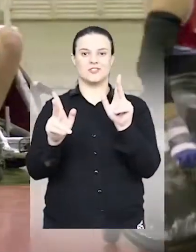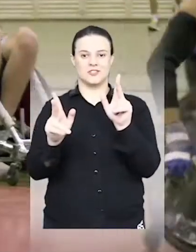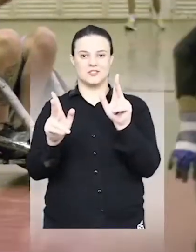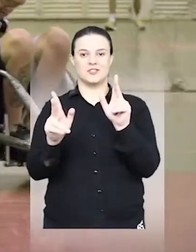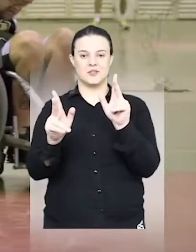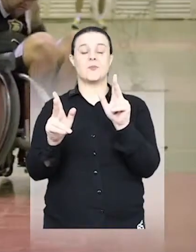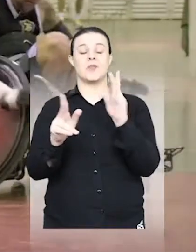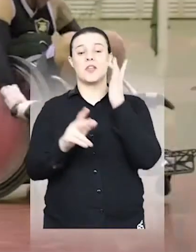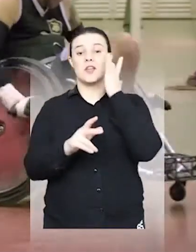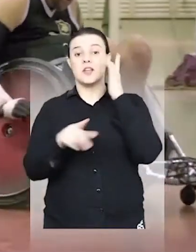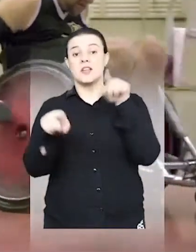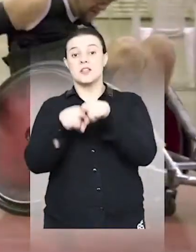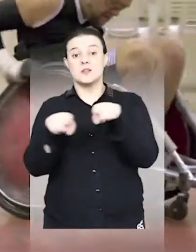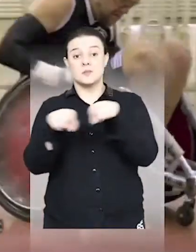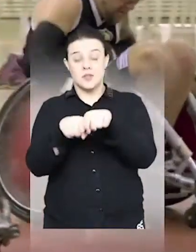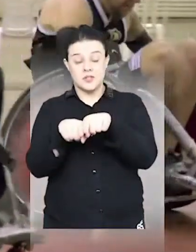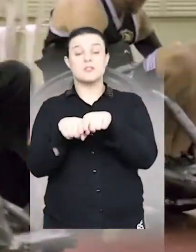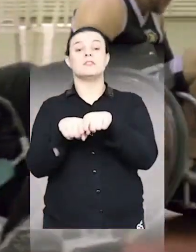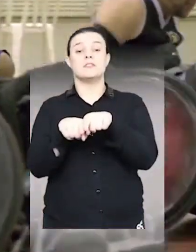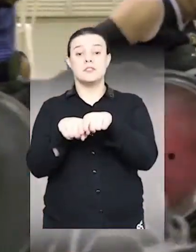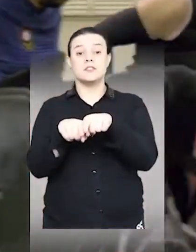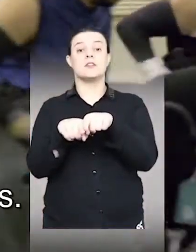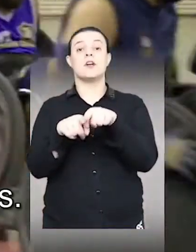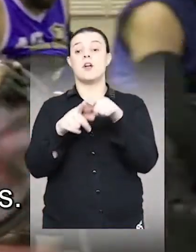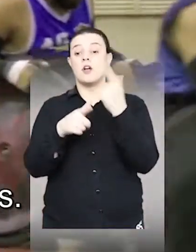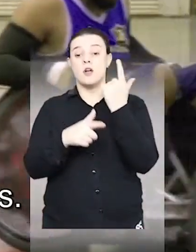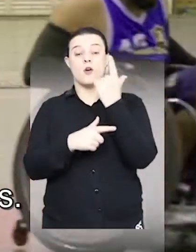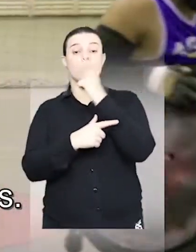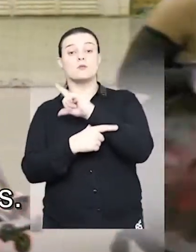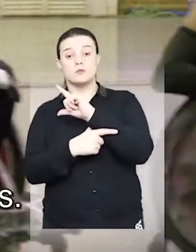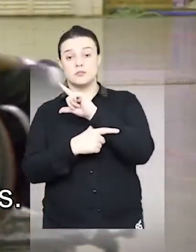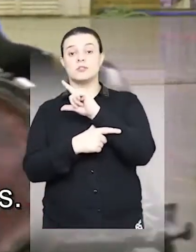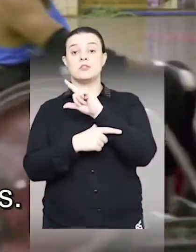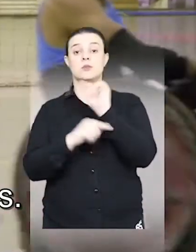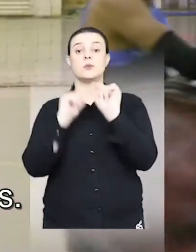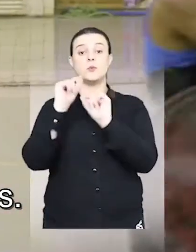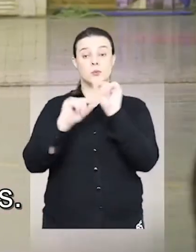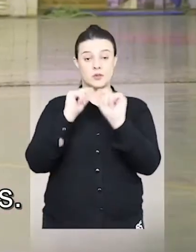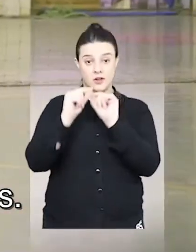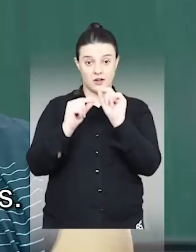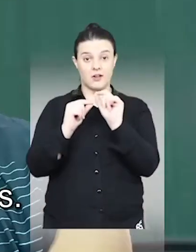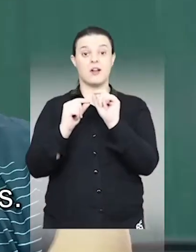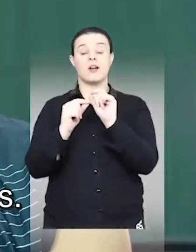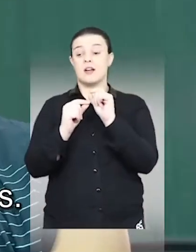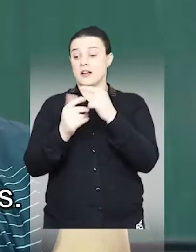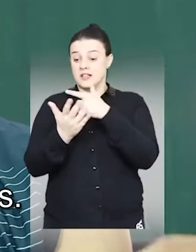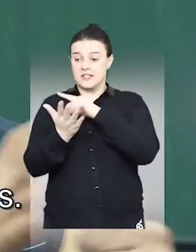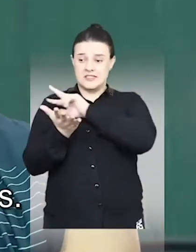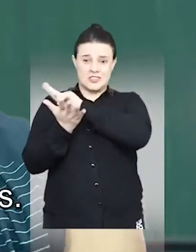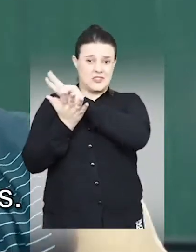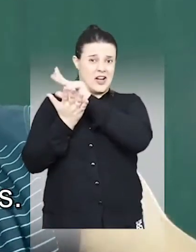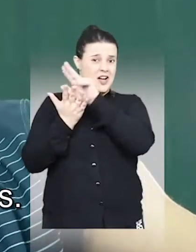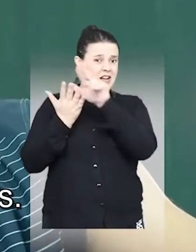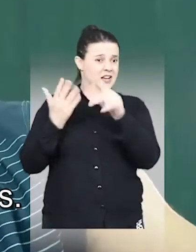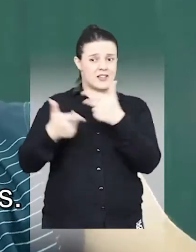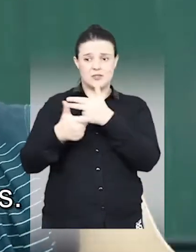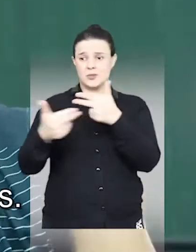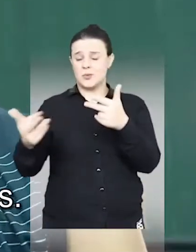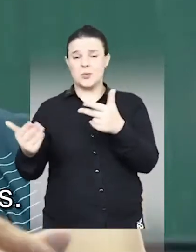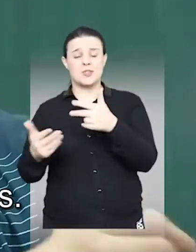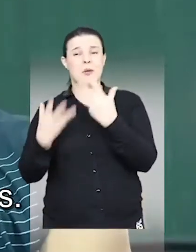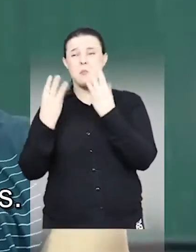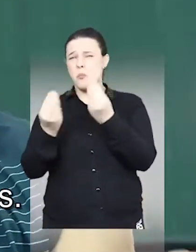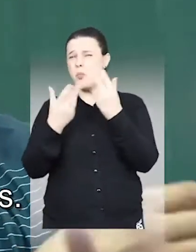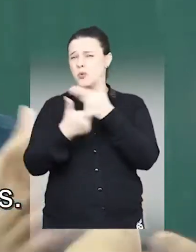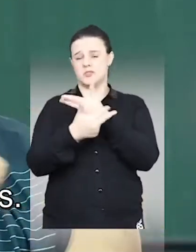e trouxe uma gama infinita de coisas,